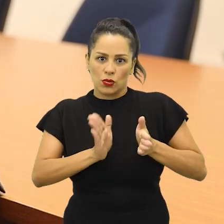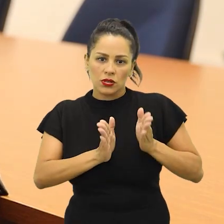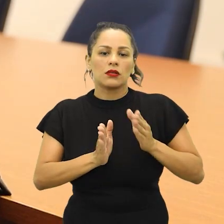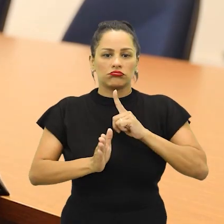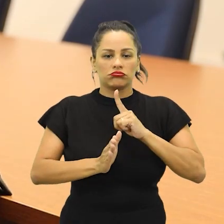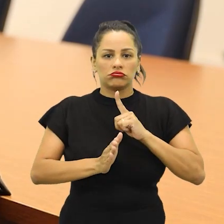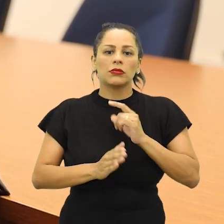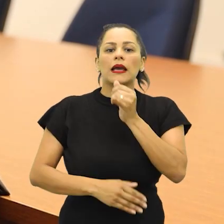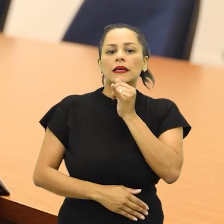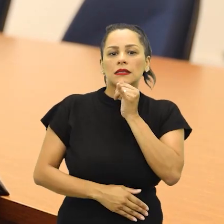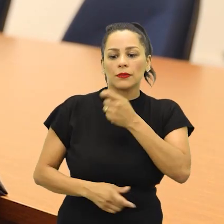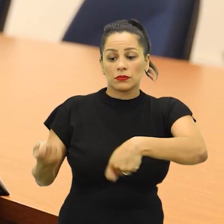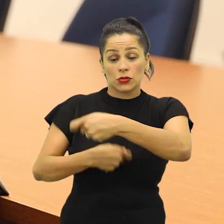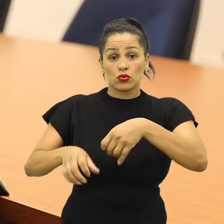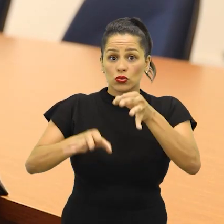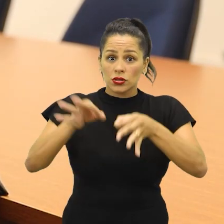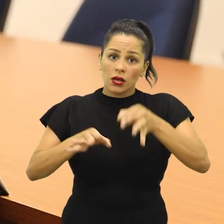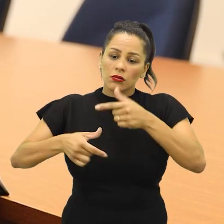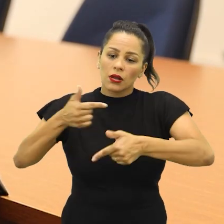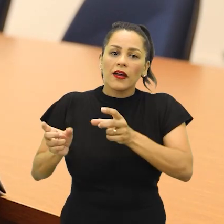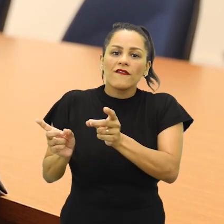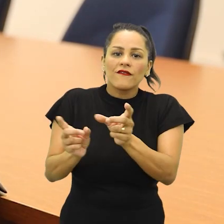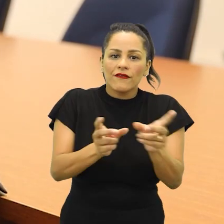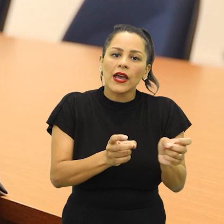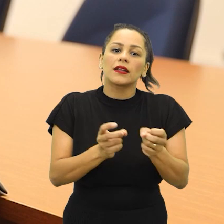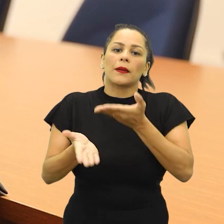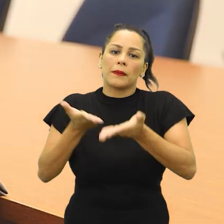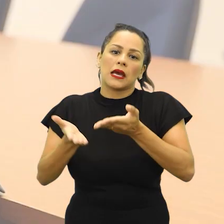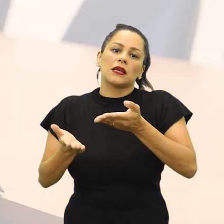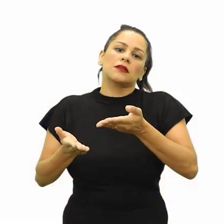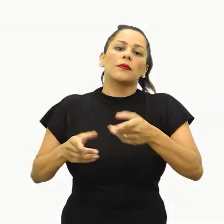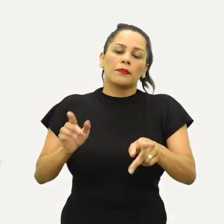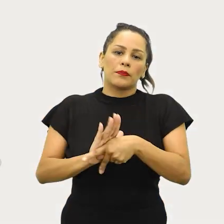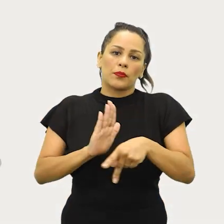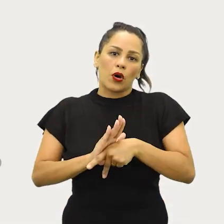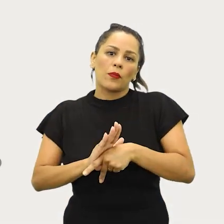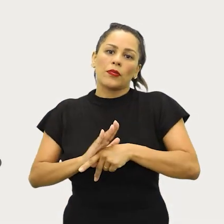exemplo, o administrador judicial que trabalha na venda dos bens da massa falida.